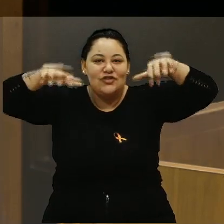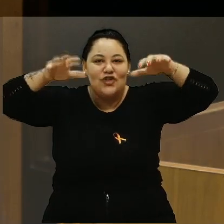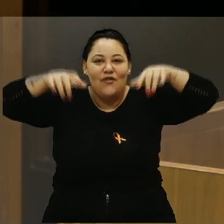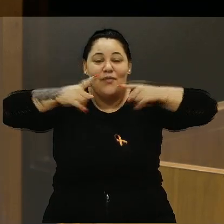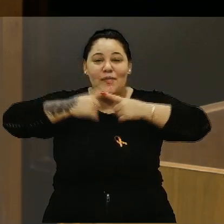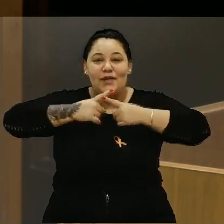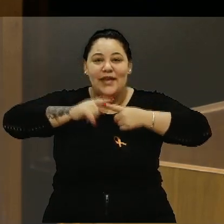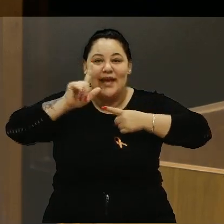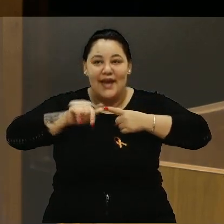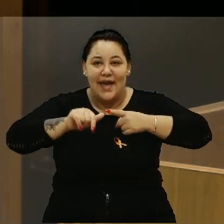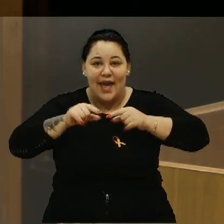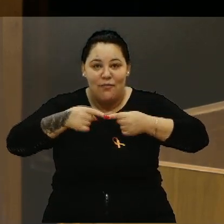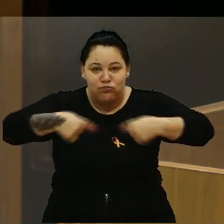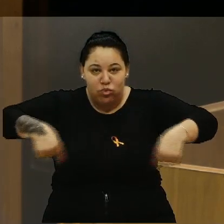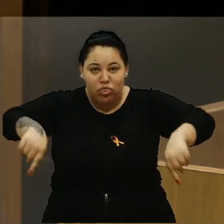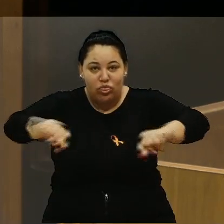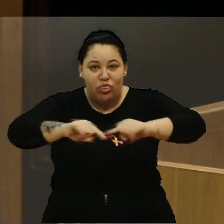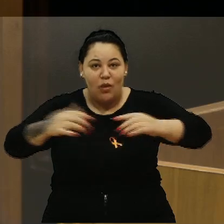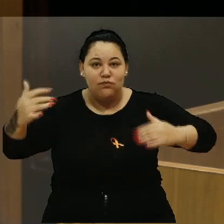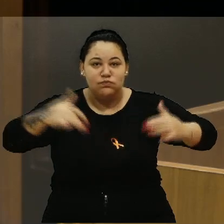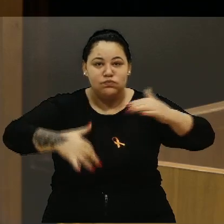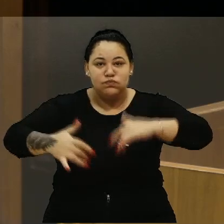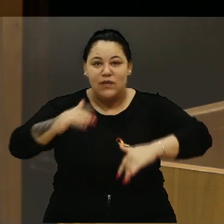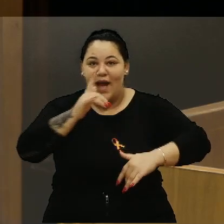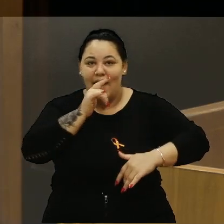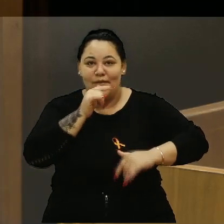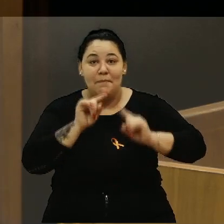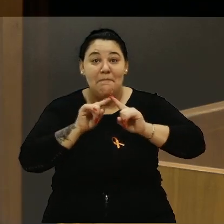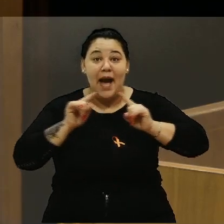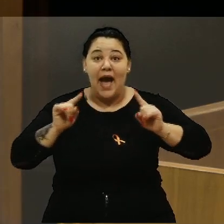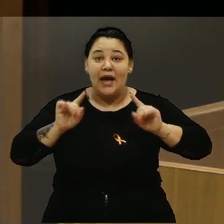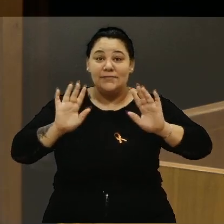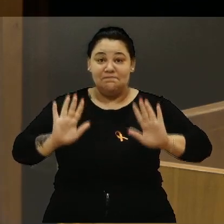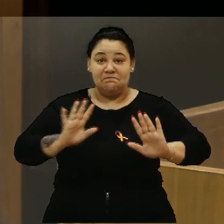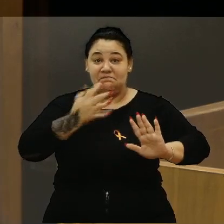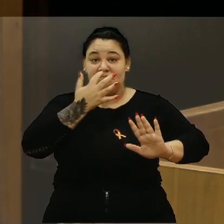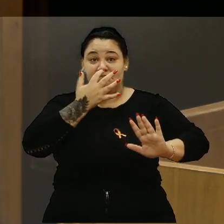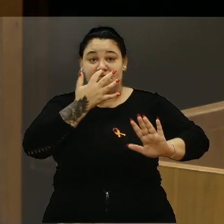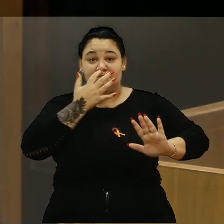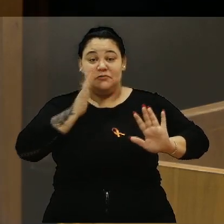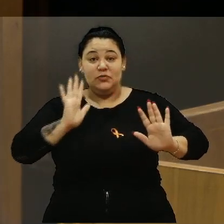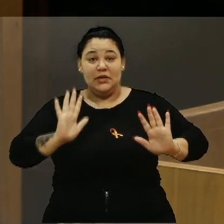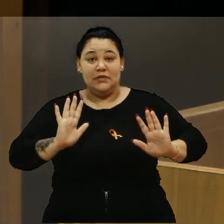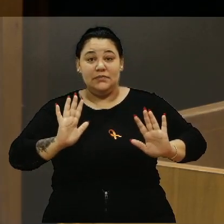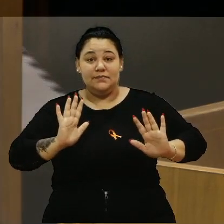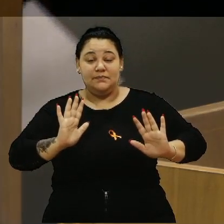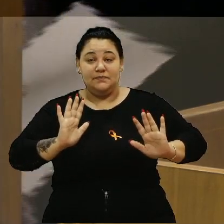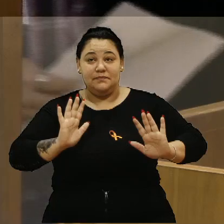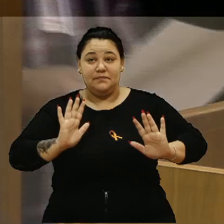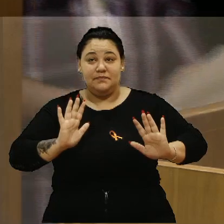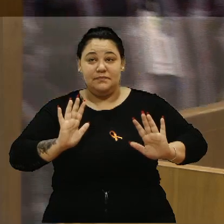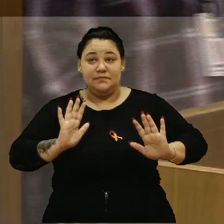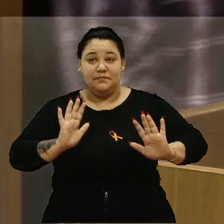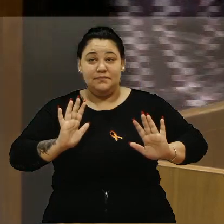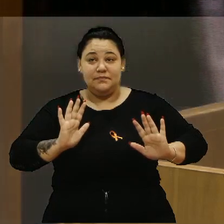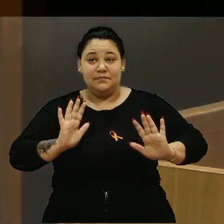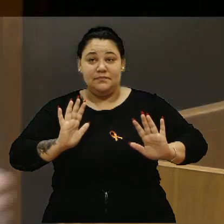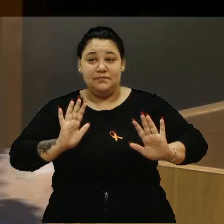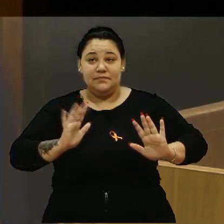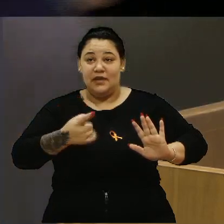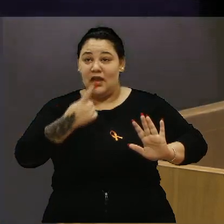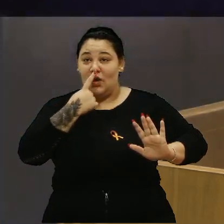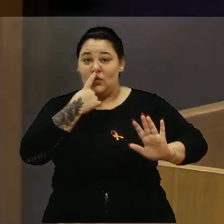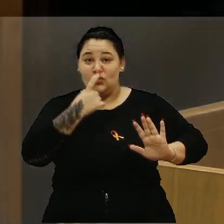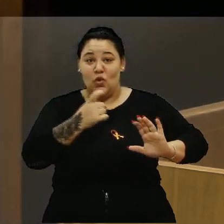captação. Mas, pasmem, senhoras e senhores, pasmem, o esgoto corre a